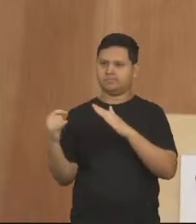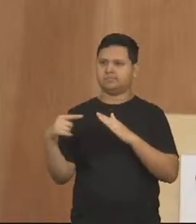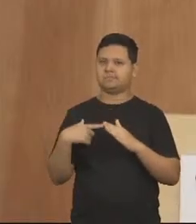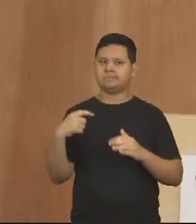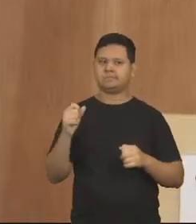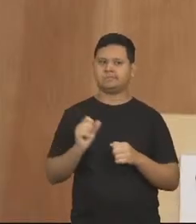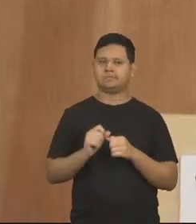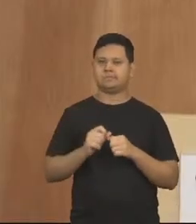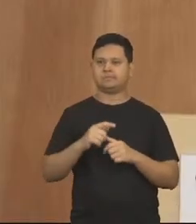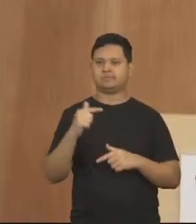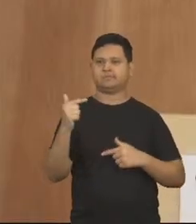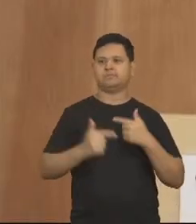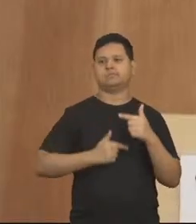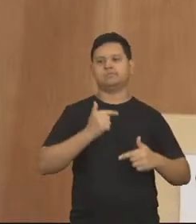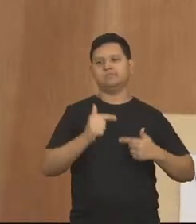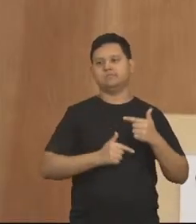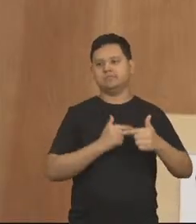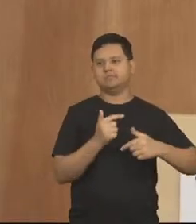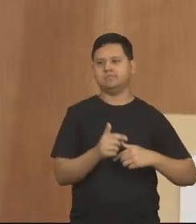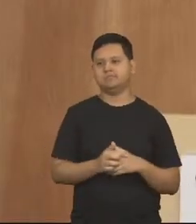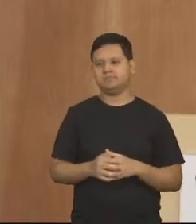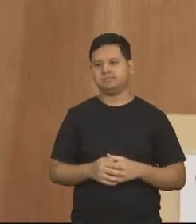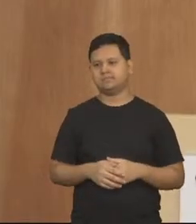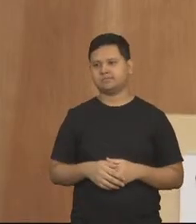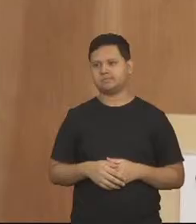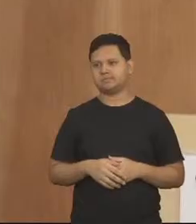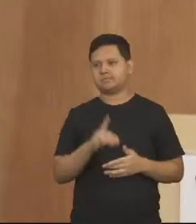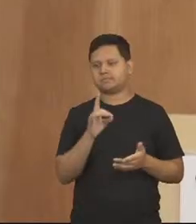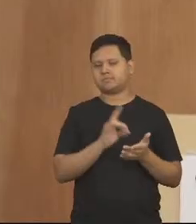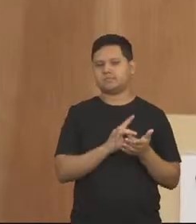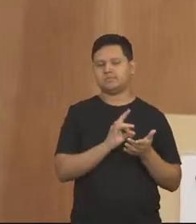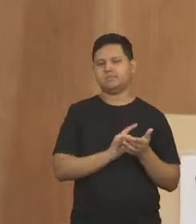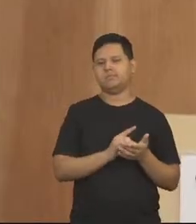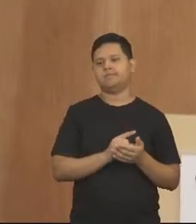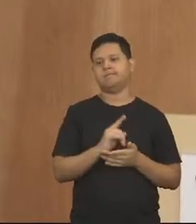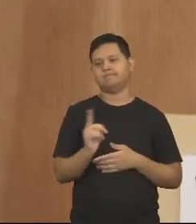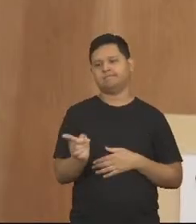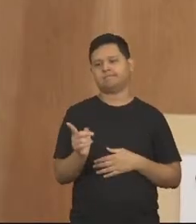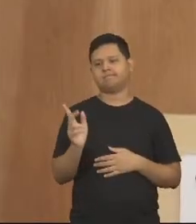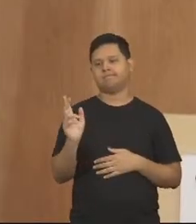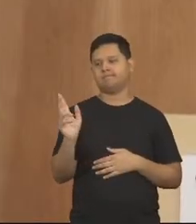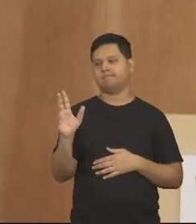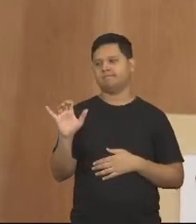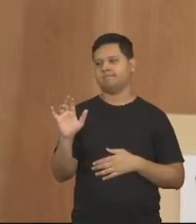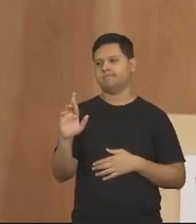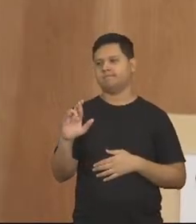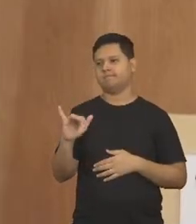participa de todo esse programa, né? Que, na pessoa da Cris, que não está mais lá